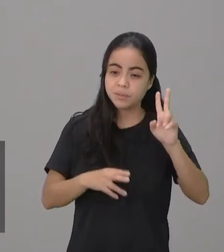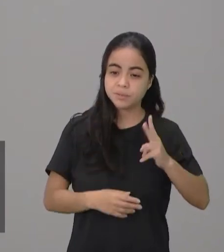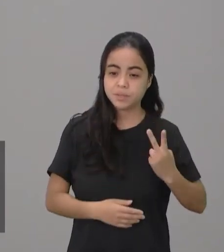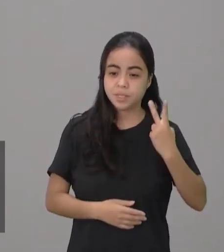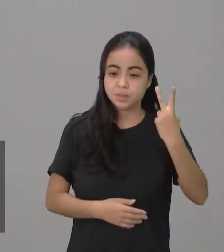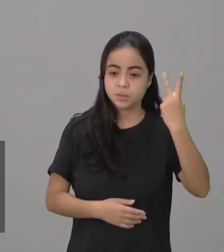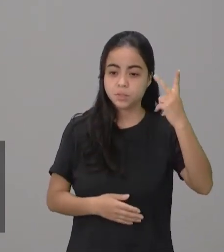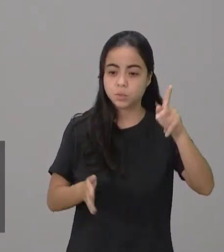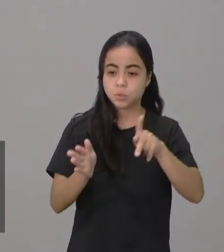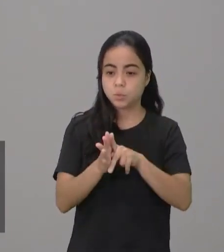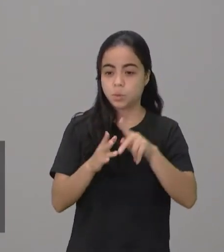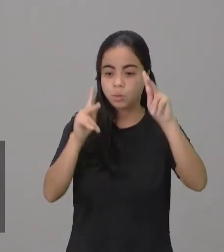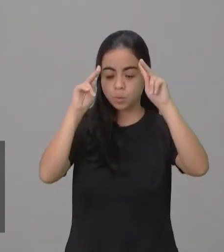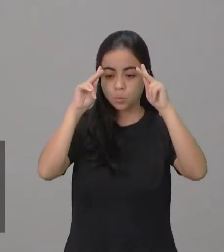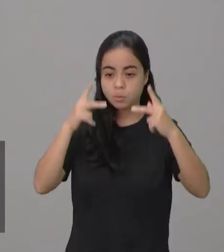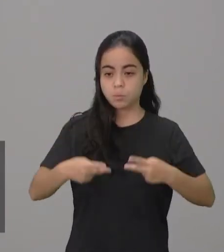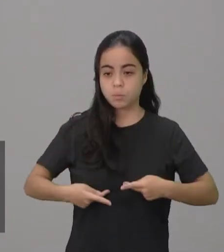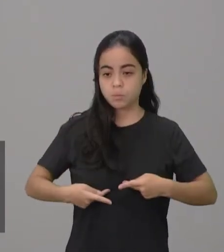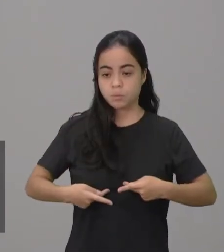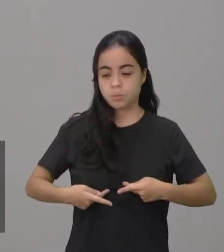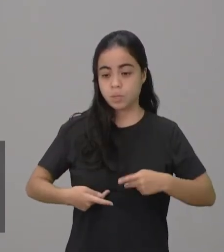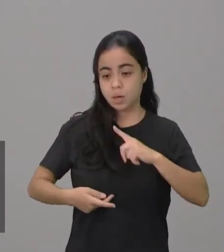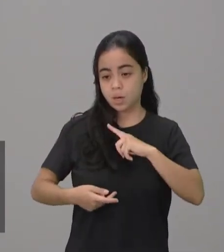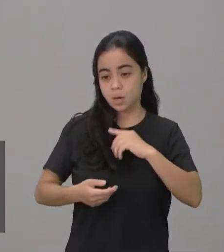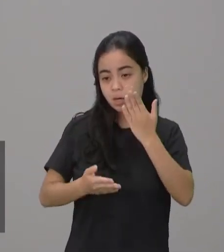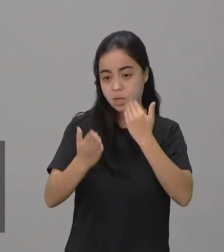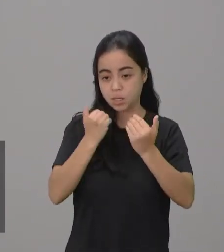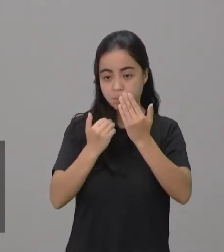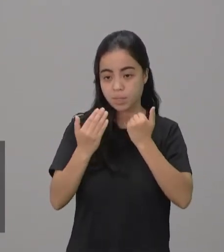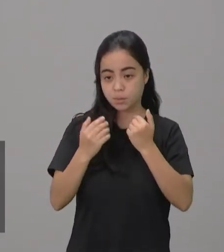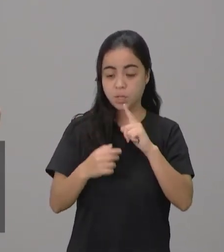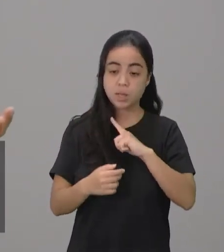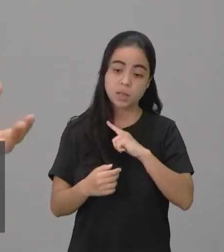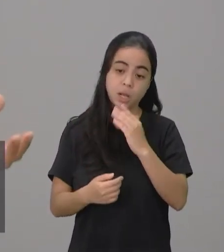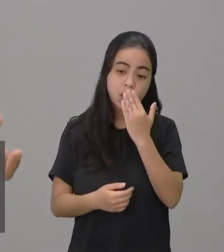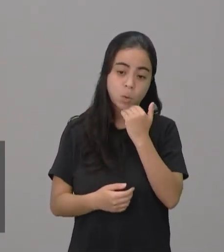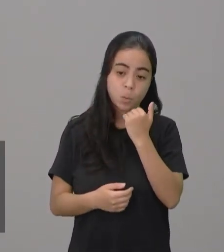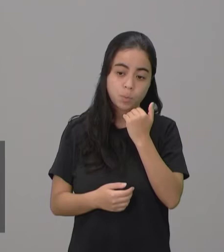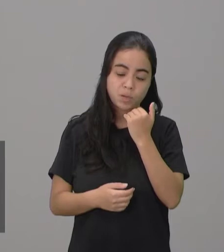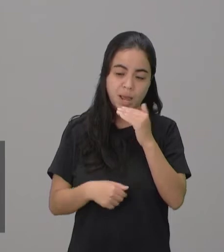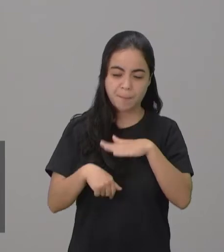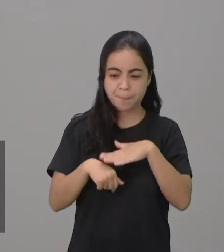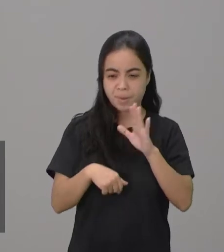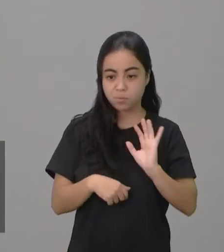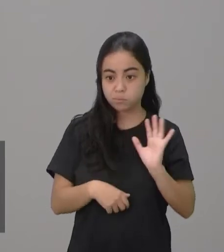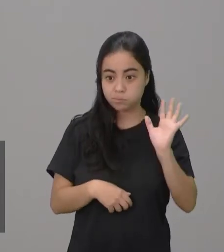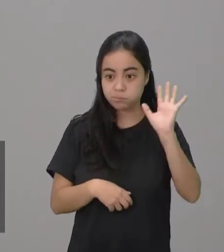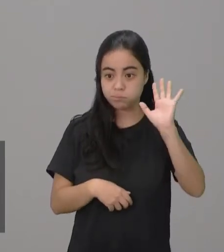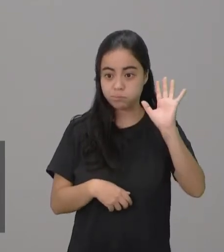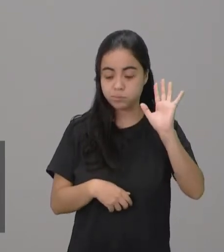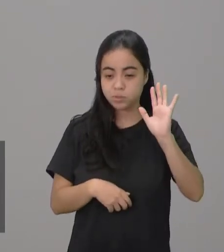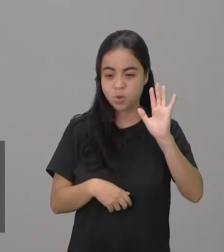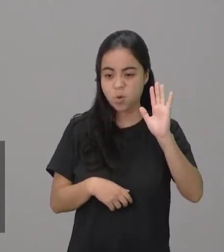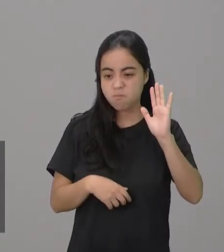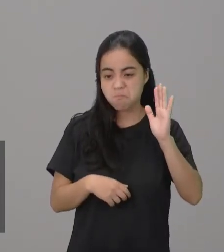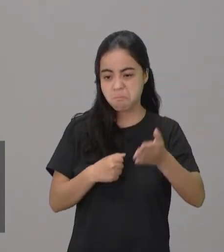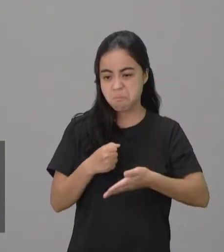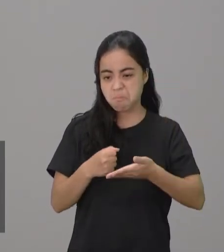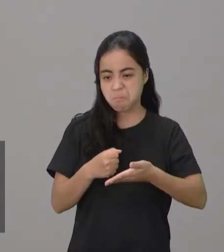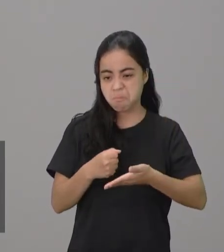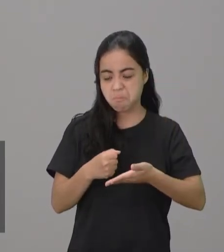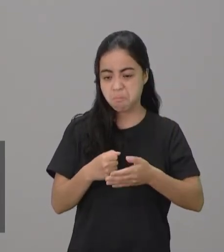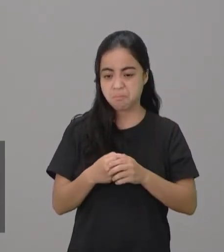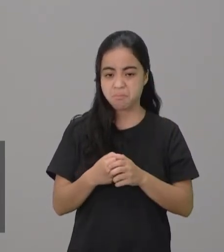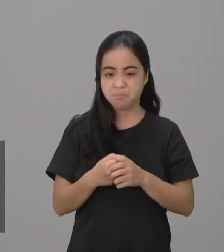valores que o próprio ser humano dá para o alimento. Então, tem alimentos que são mais nobres, outros menos nobres, etc. Então,